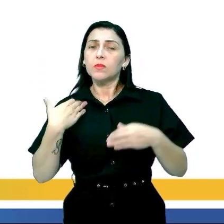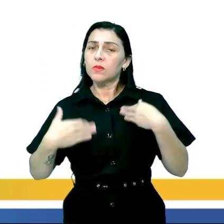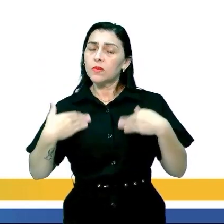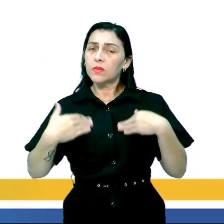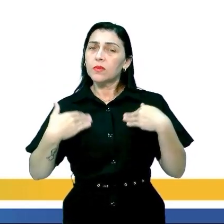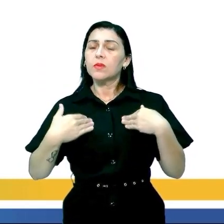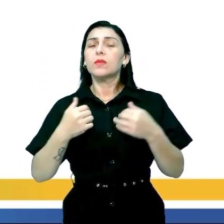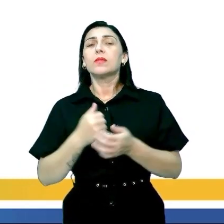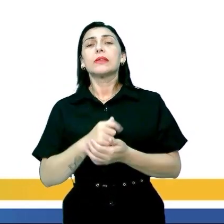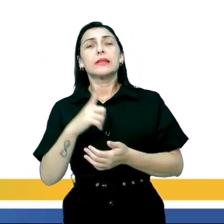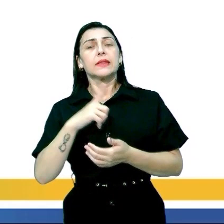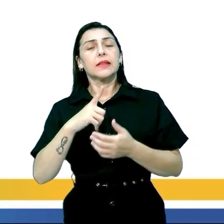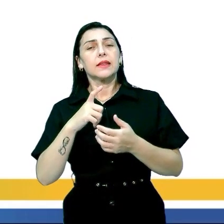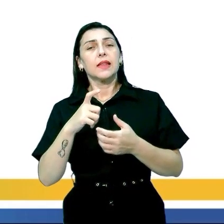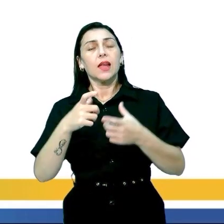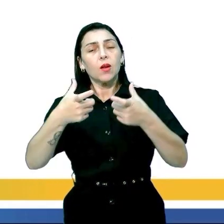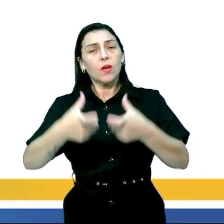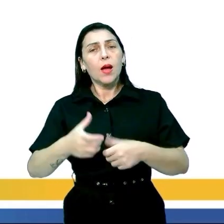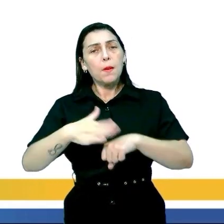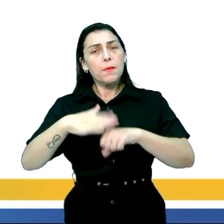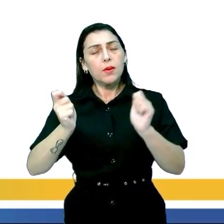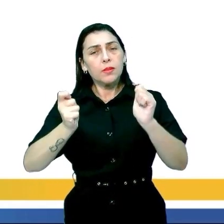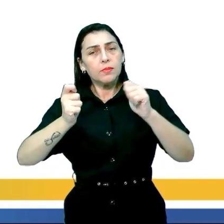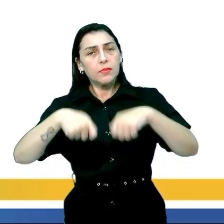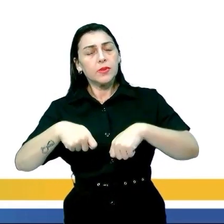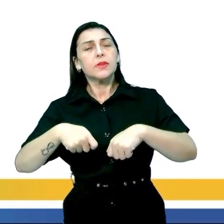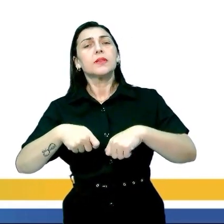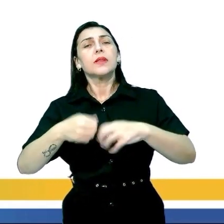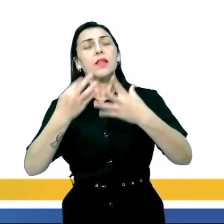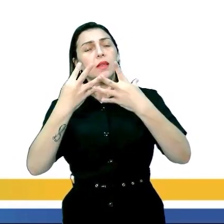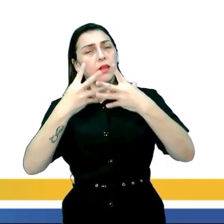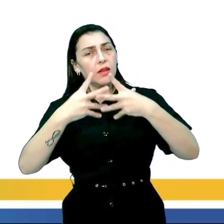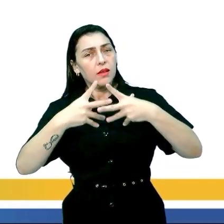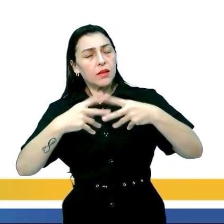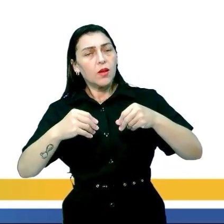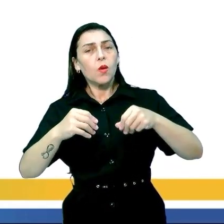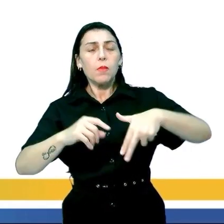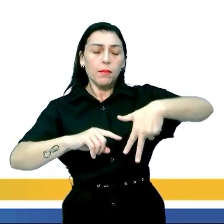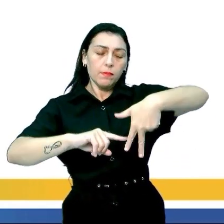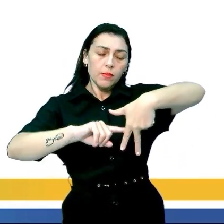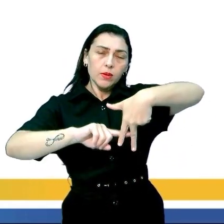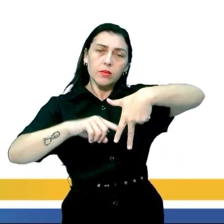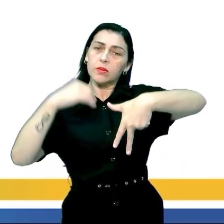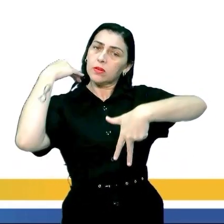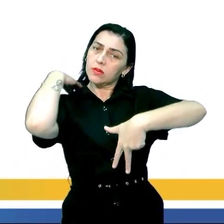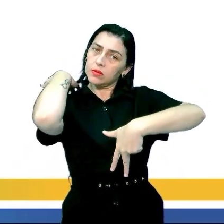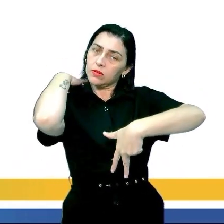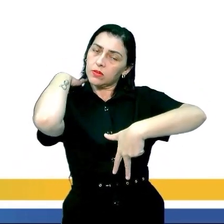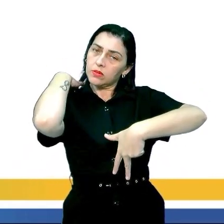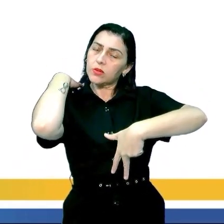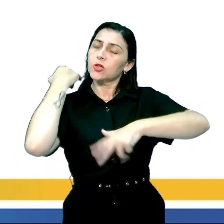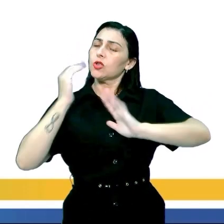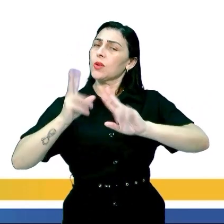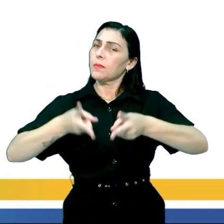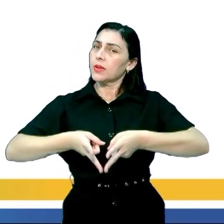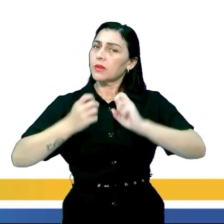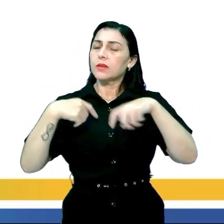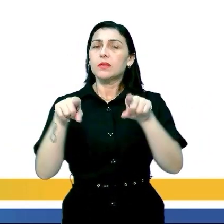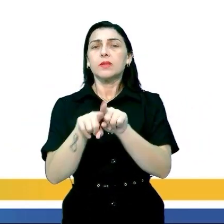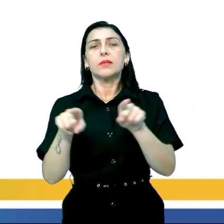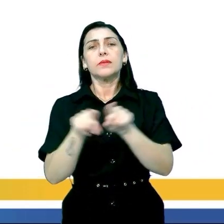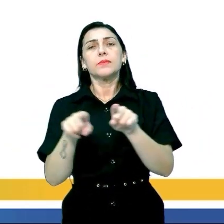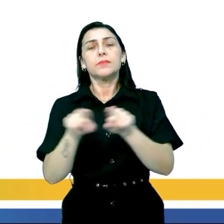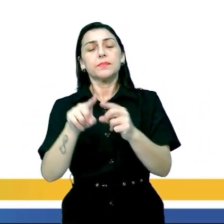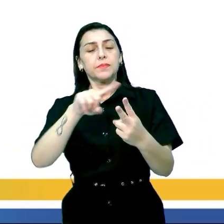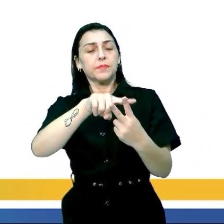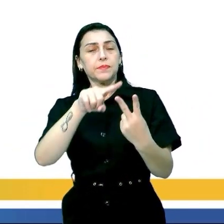pontos, né? Existindo regiões com maior capacidade de discriminação e sensibilidade, como a panturrilha e as costas. A gente já percebe também que